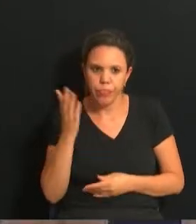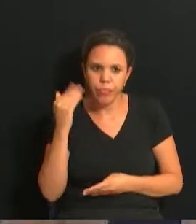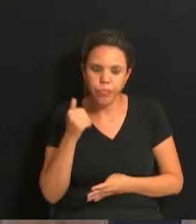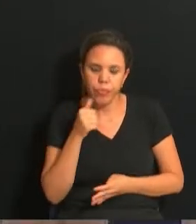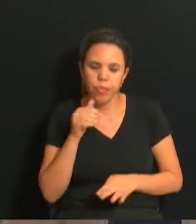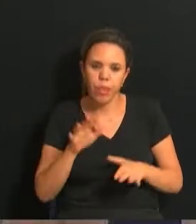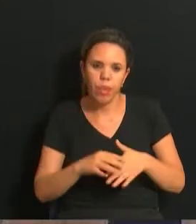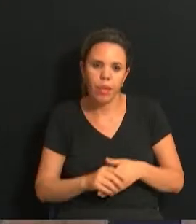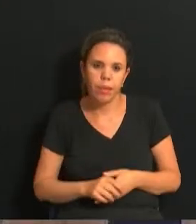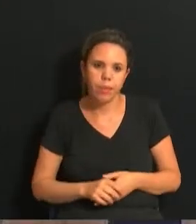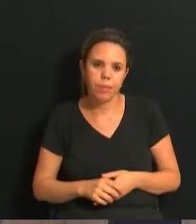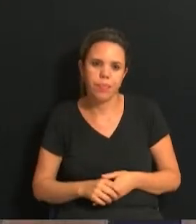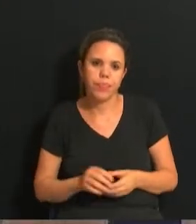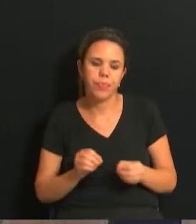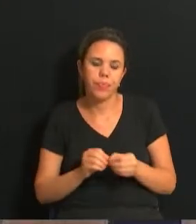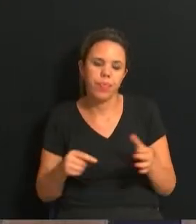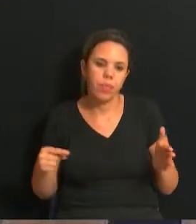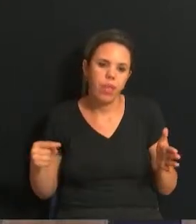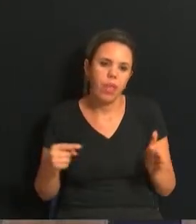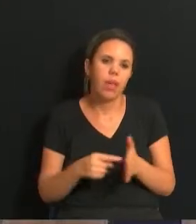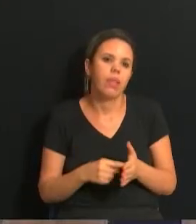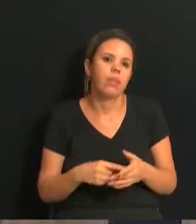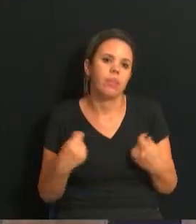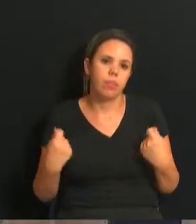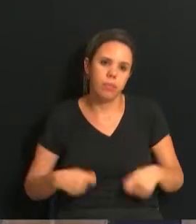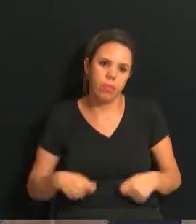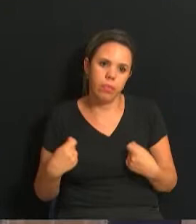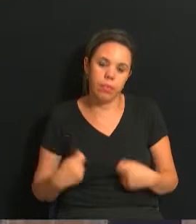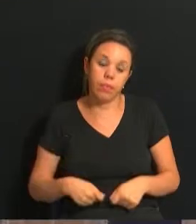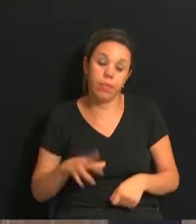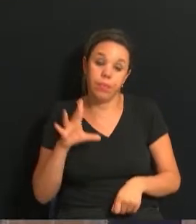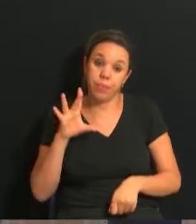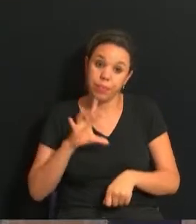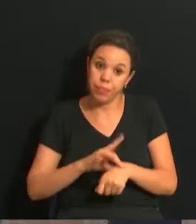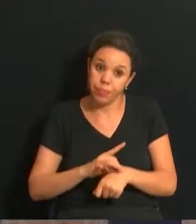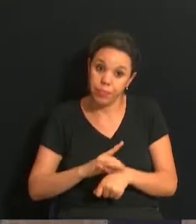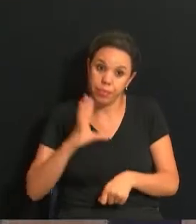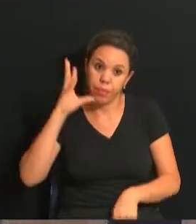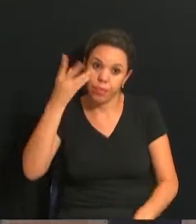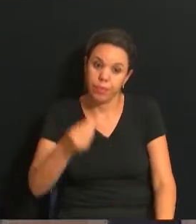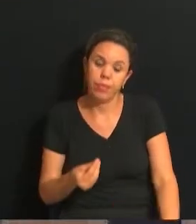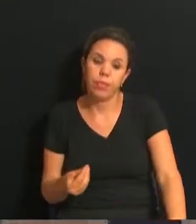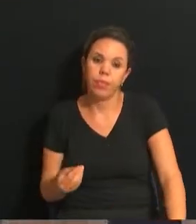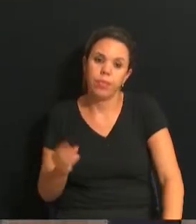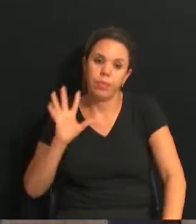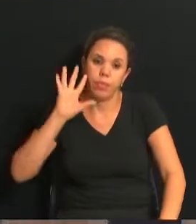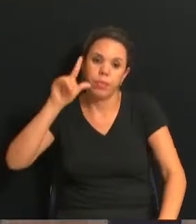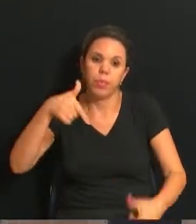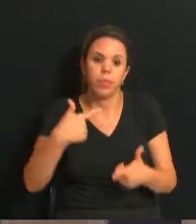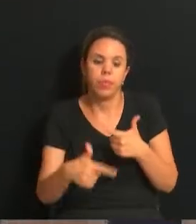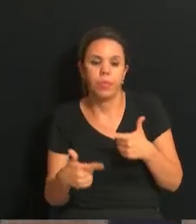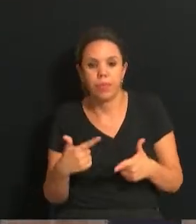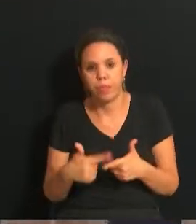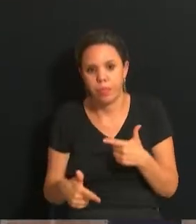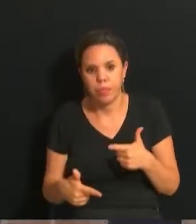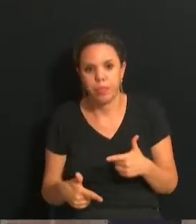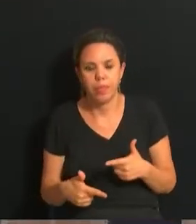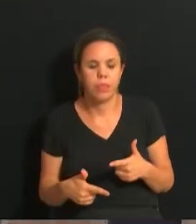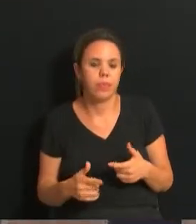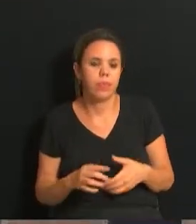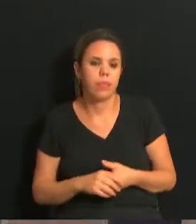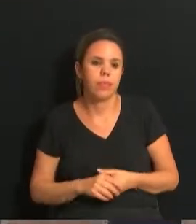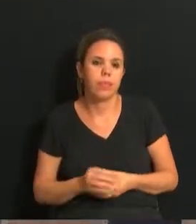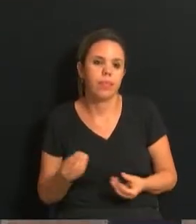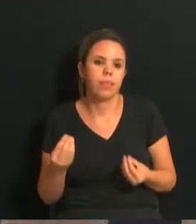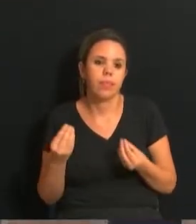vezes a mulher, para fazer uma denúncia, ela precisa estar segura, ela precisa entender quais são as consequências da denúncia, quais são as implicações da denúncia